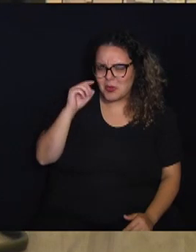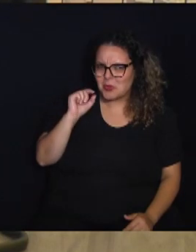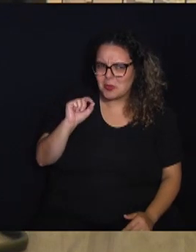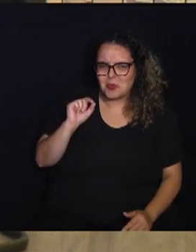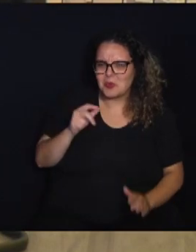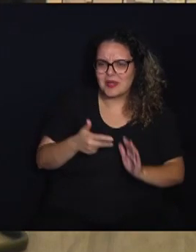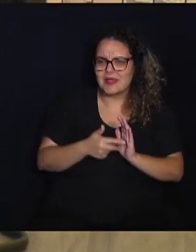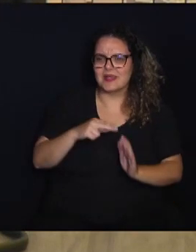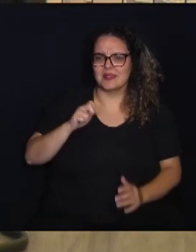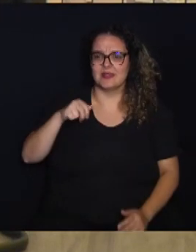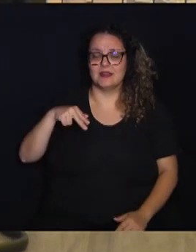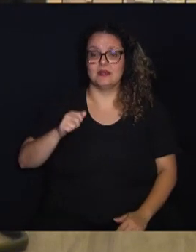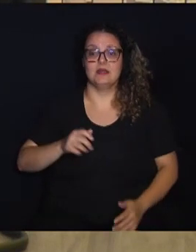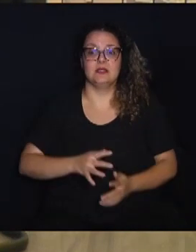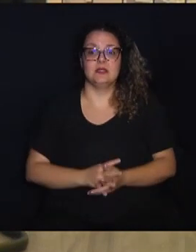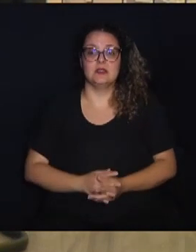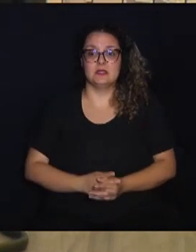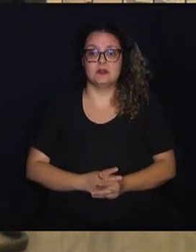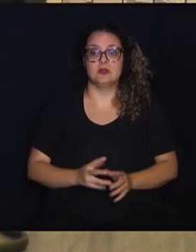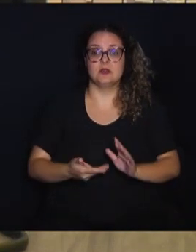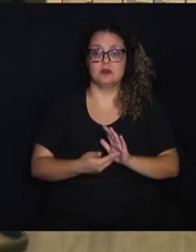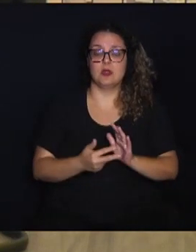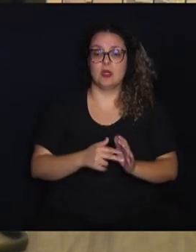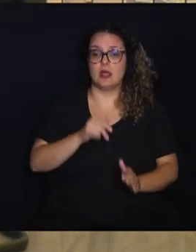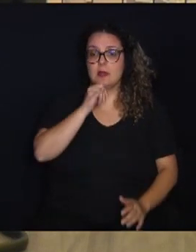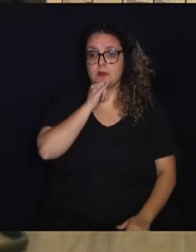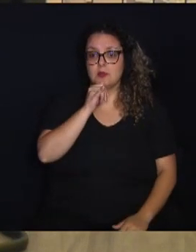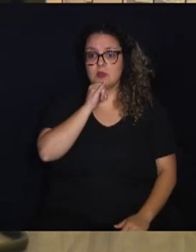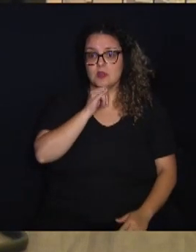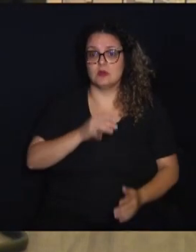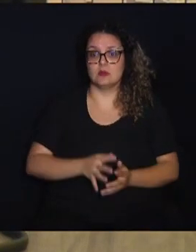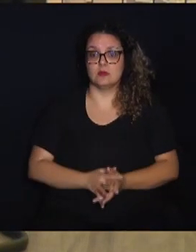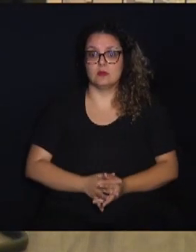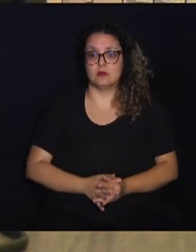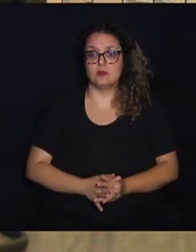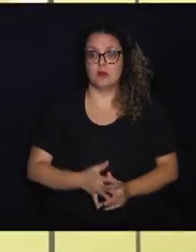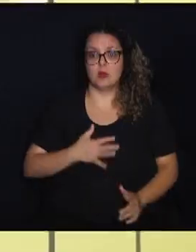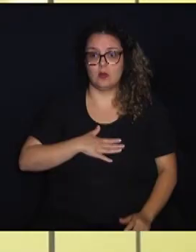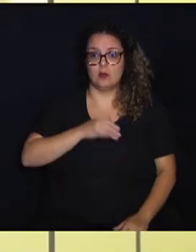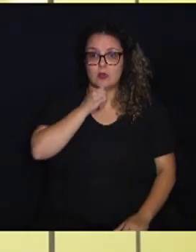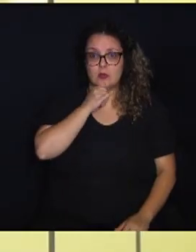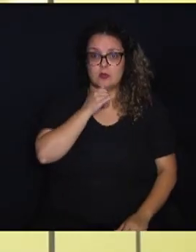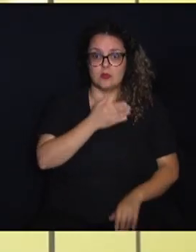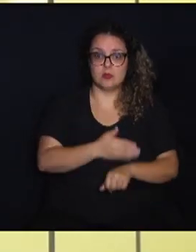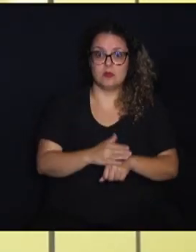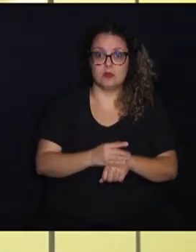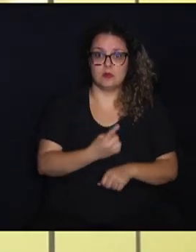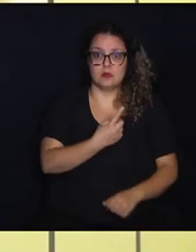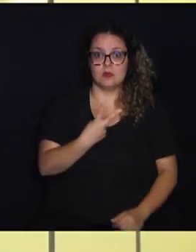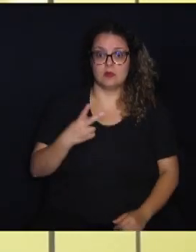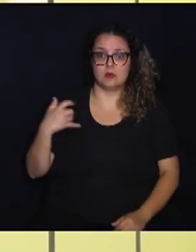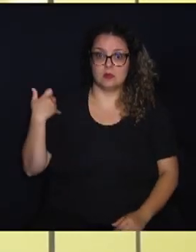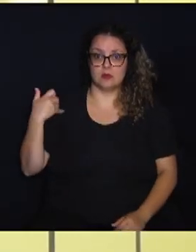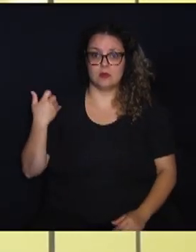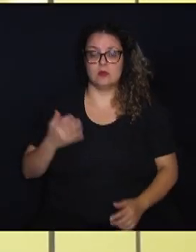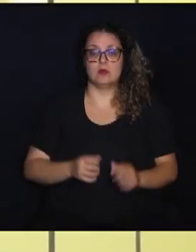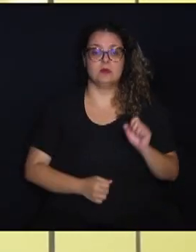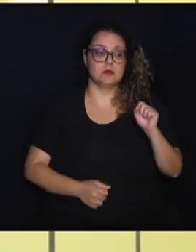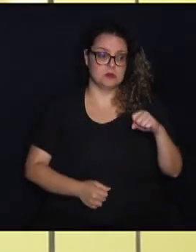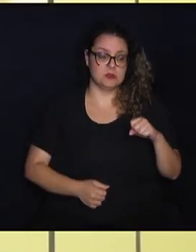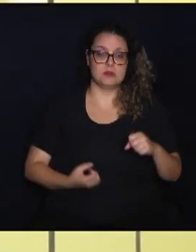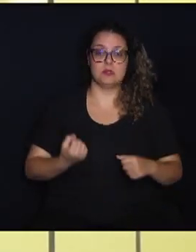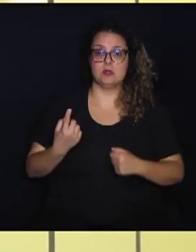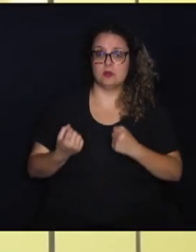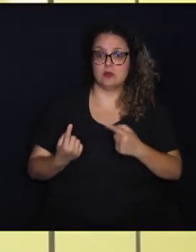Ana Cláudia? Significa que, por exemplo, vou dar o meu exemplo, eu treino desde os 12 anos de idade. Tá. Tá? Se em algum